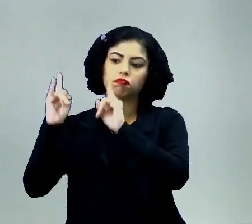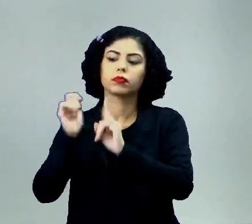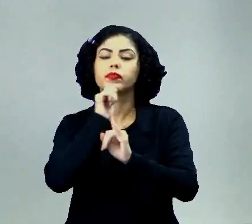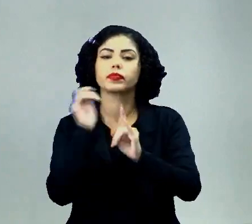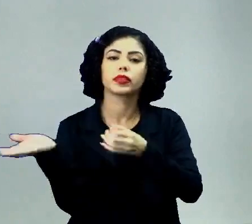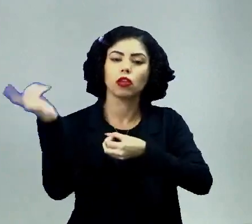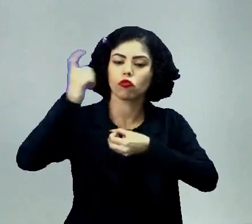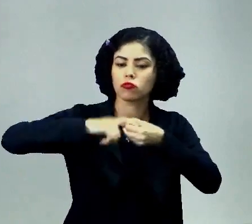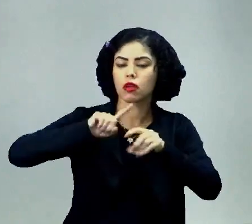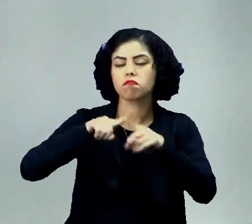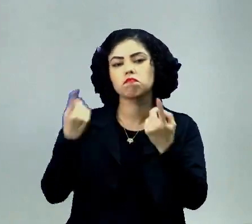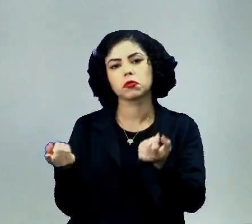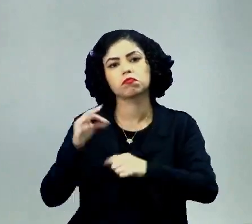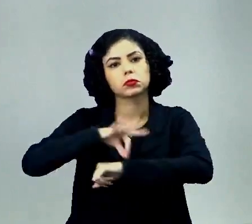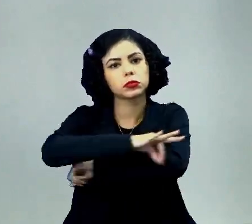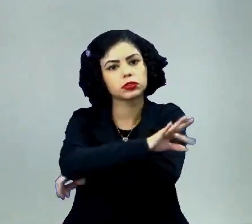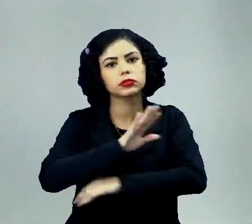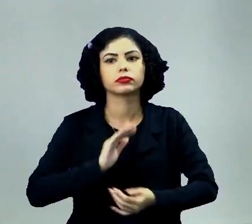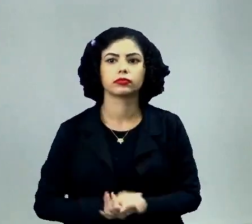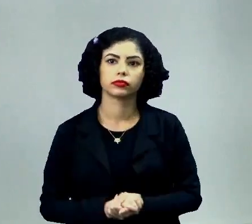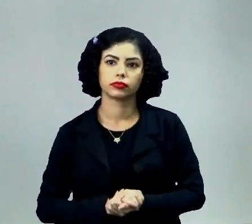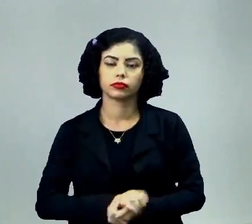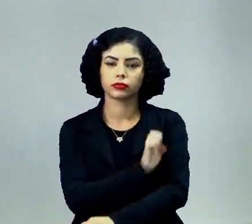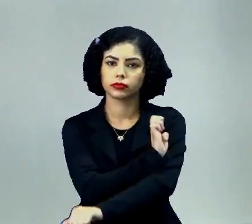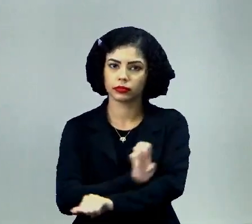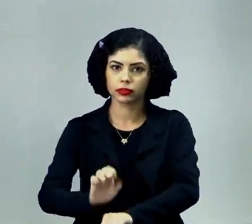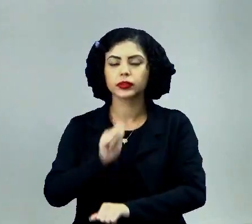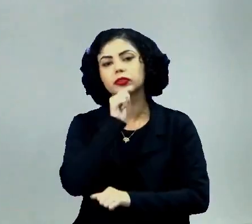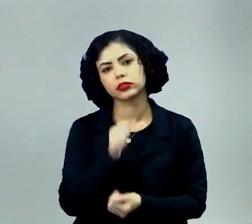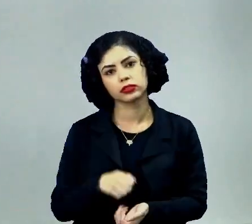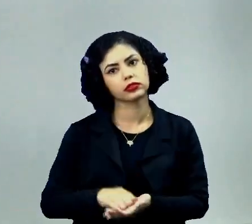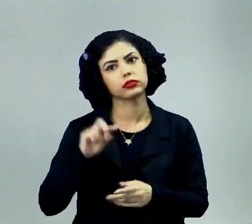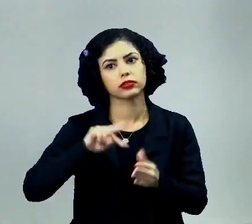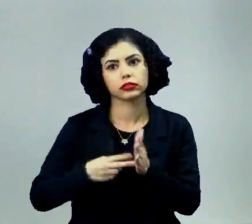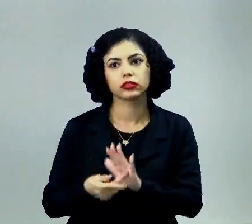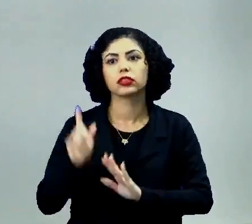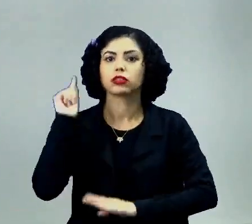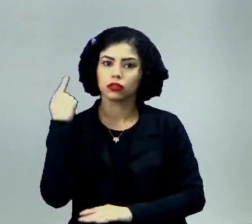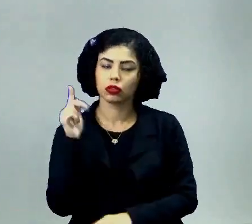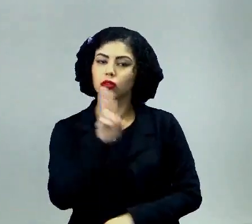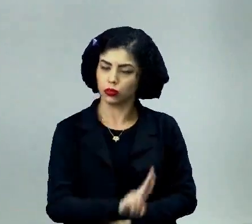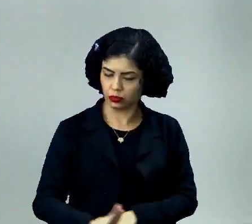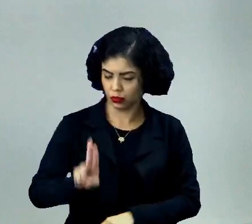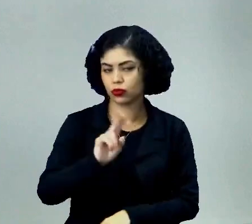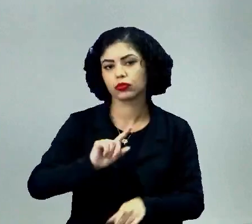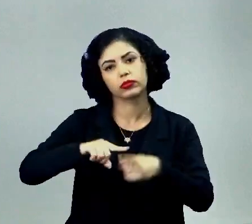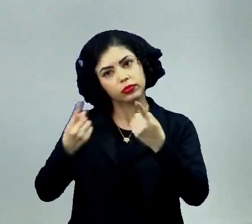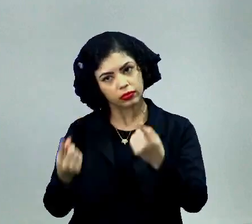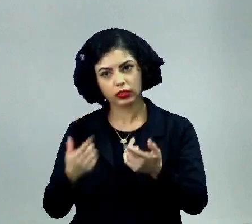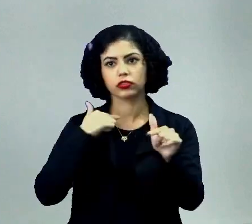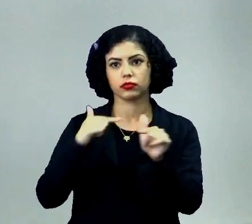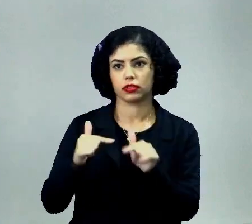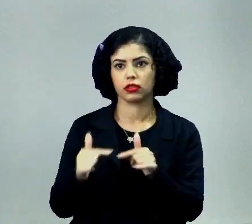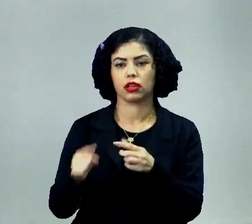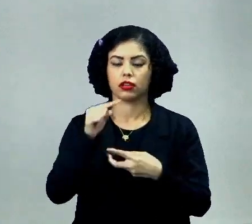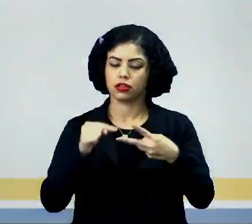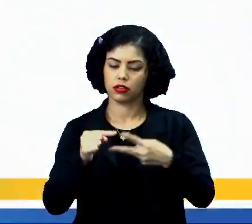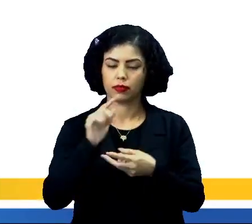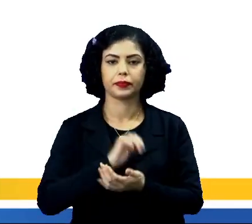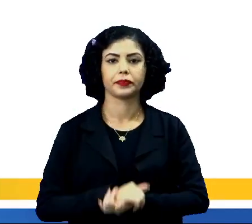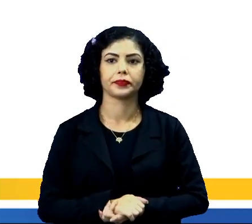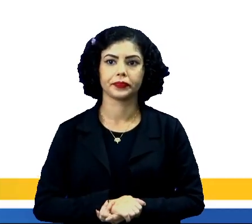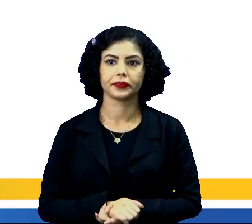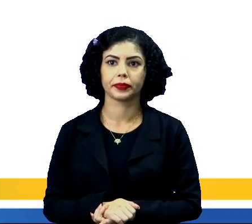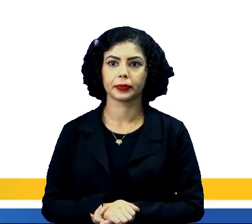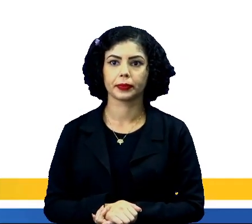mais voltadas para o ramo da arquitetura e também da engenharia. Não quer dizer que não se use na geografia, tá? Mas elas são mais trabalhadas nessas outras áreas.